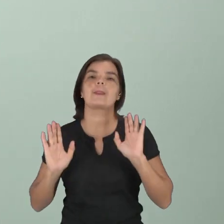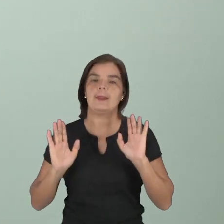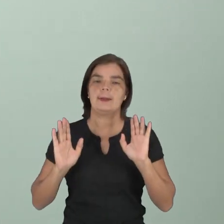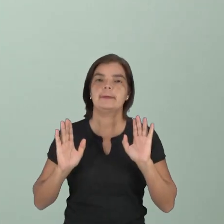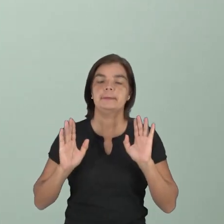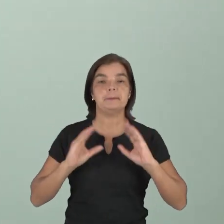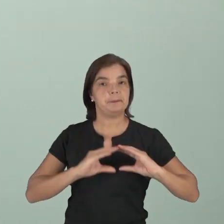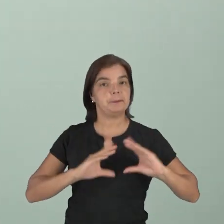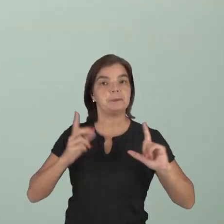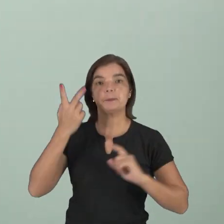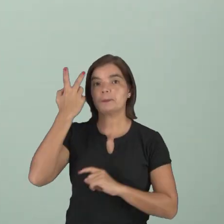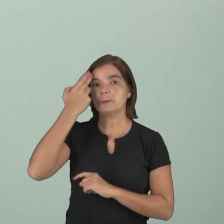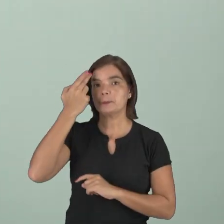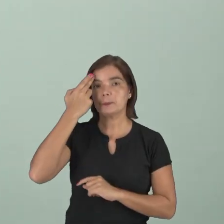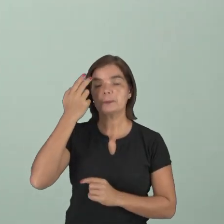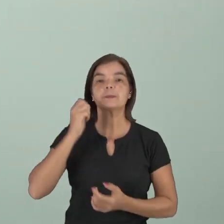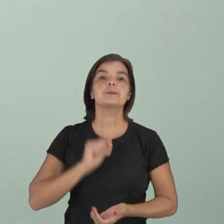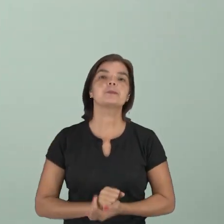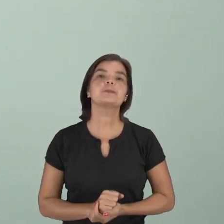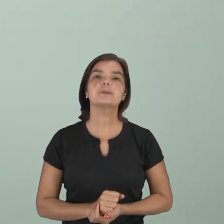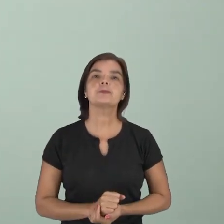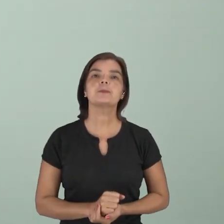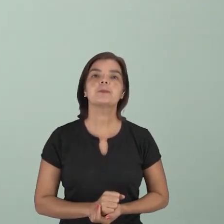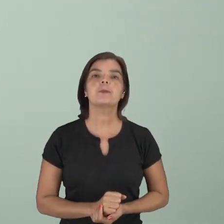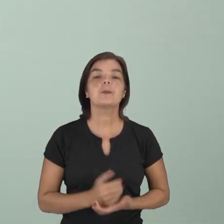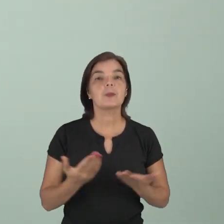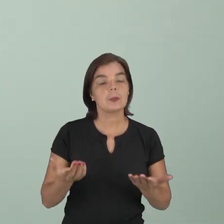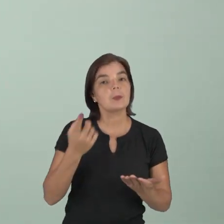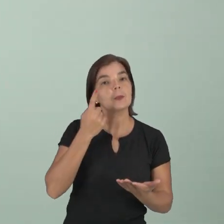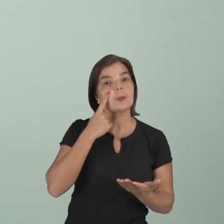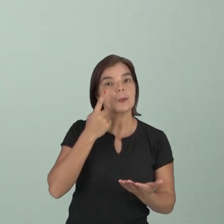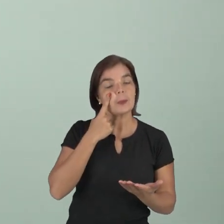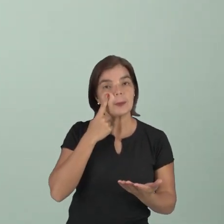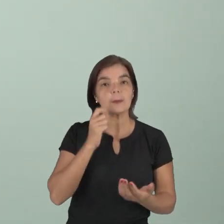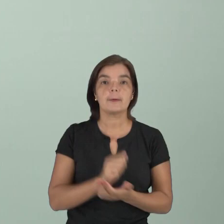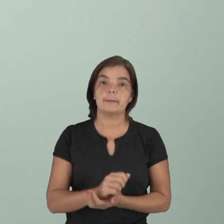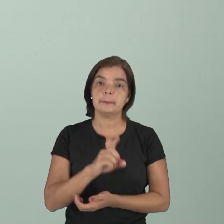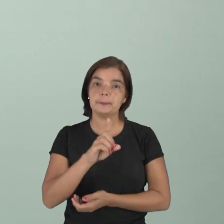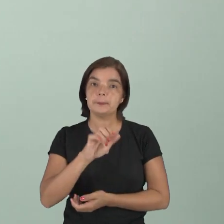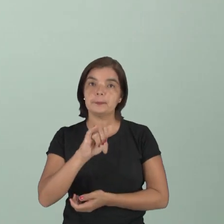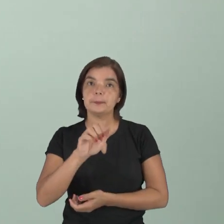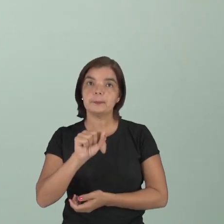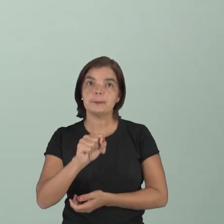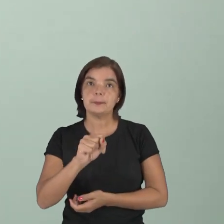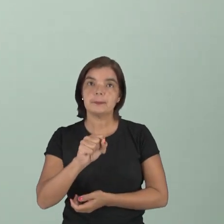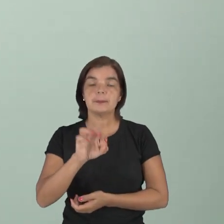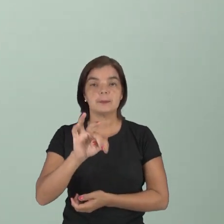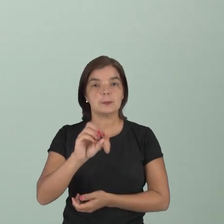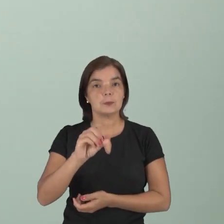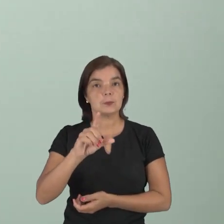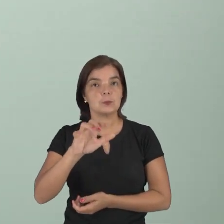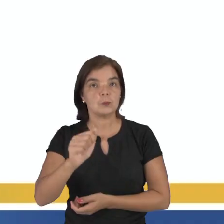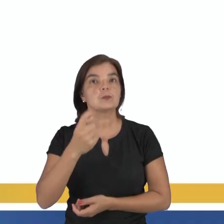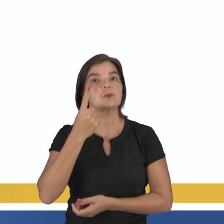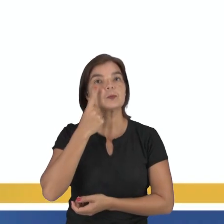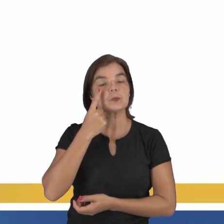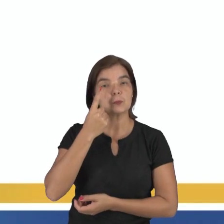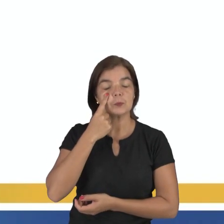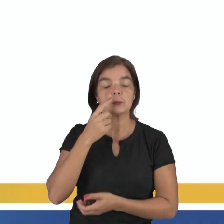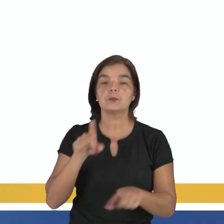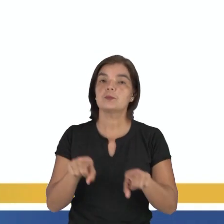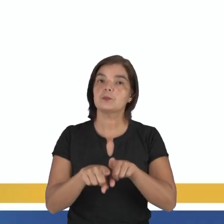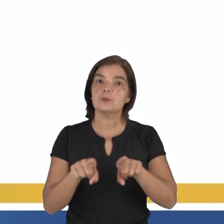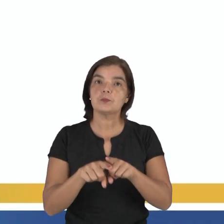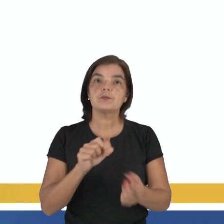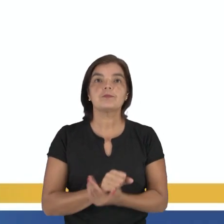uma dilatação natural do órgão aí. Então, tu verifica que na diástole ali, você pode ver que vai estar trabalhando ali a